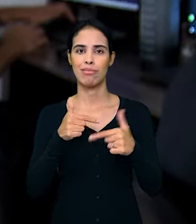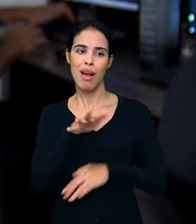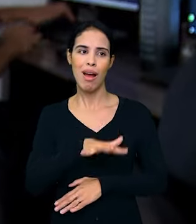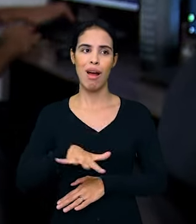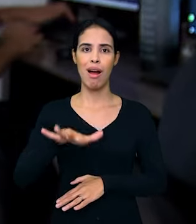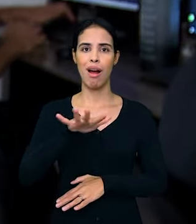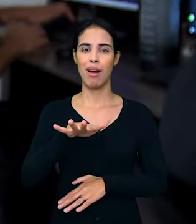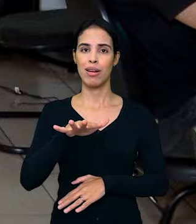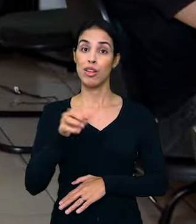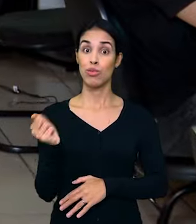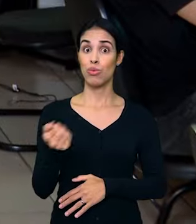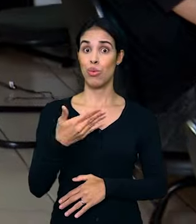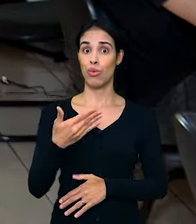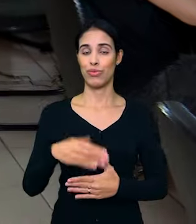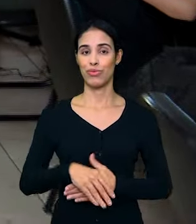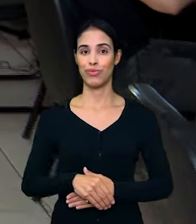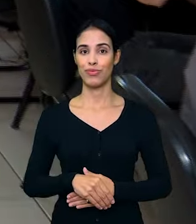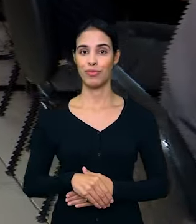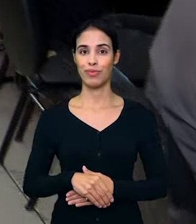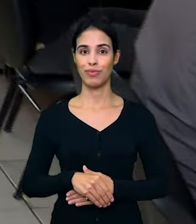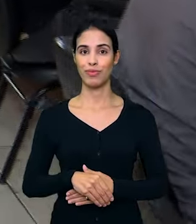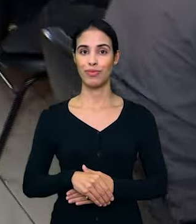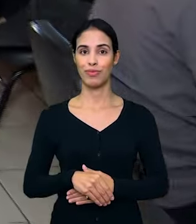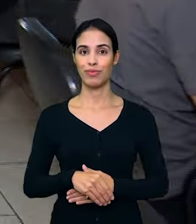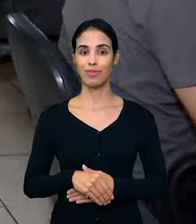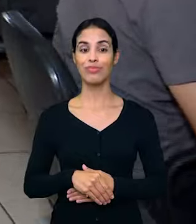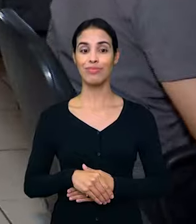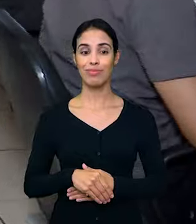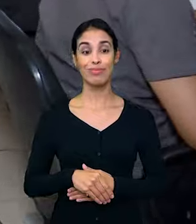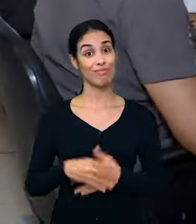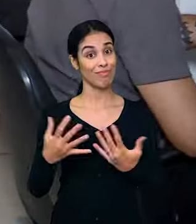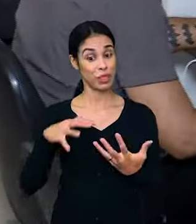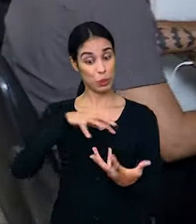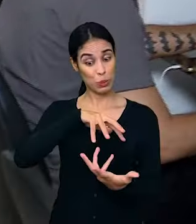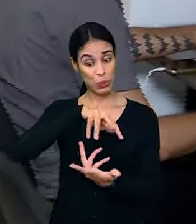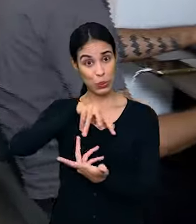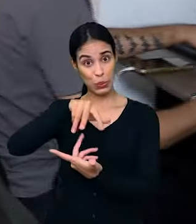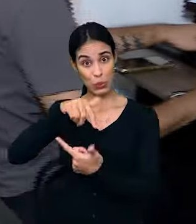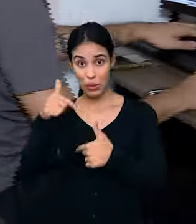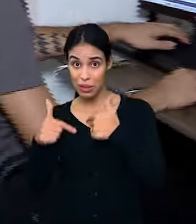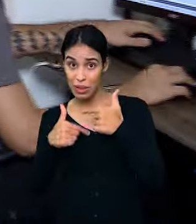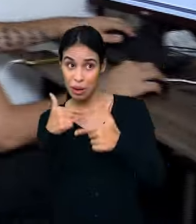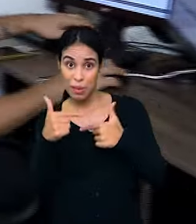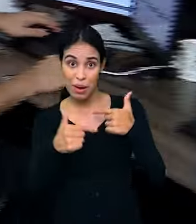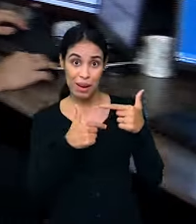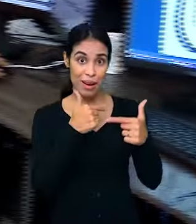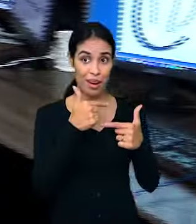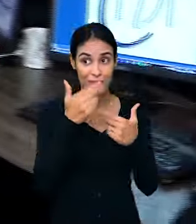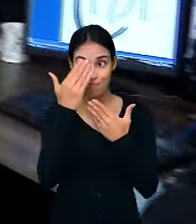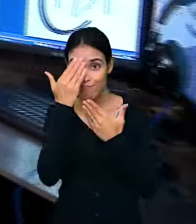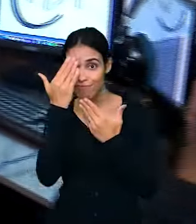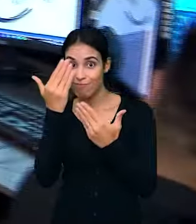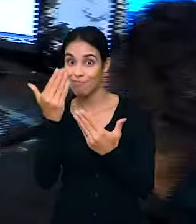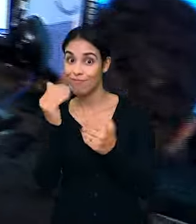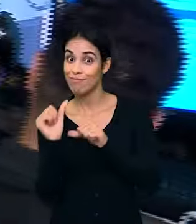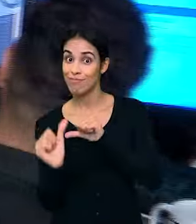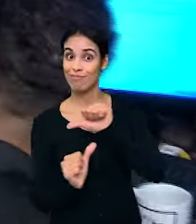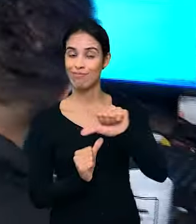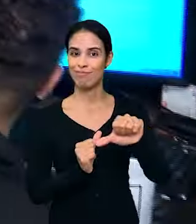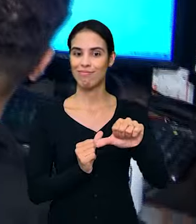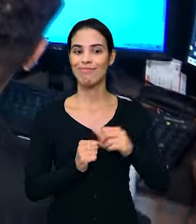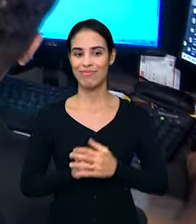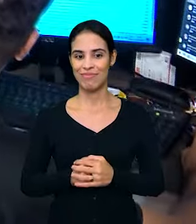novos áreas, né, na minha vida. No mundo do trabalho, a gratidão pode dar voltas. O responsável pela